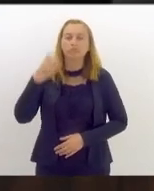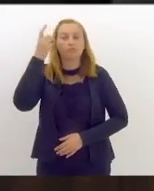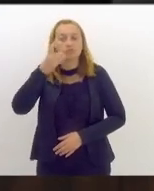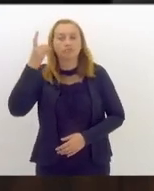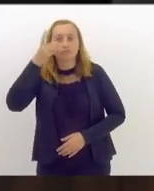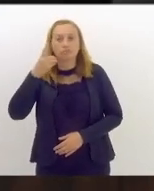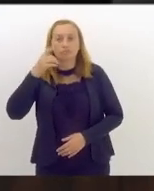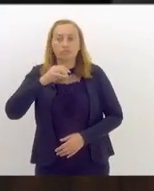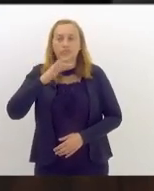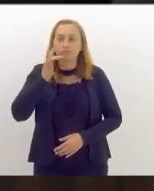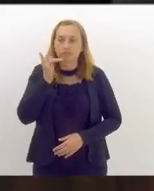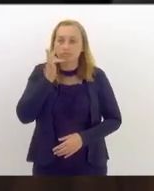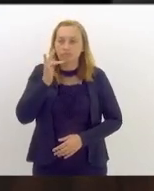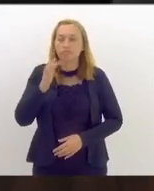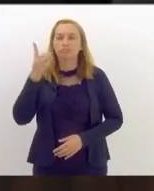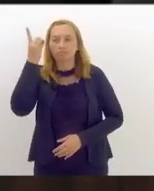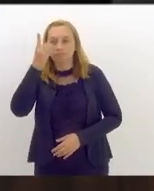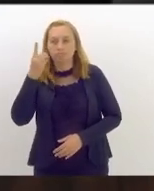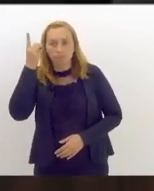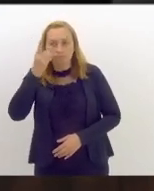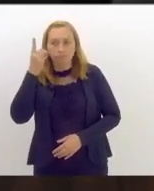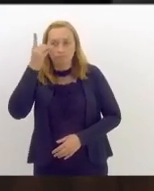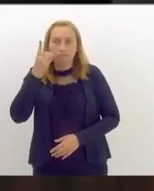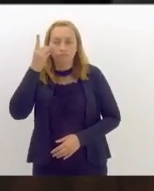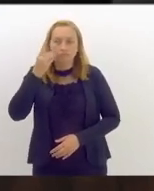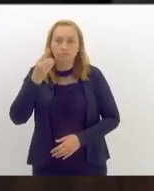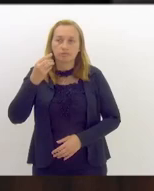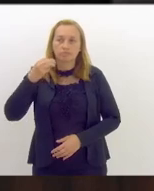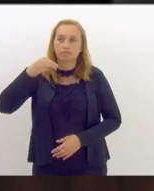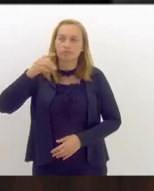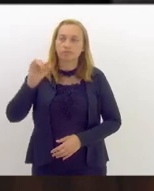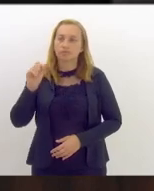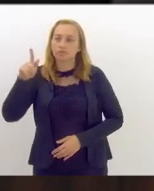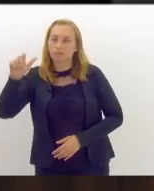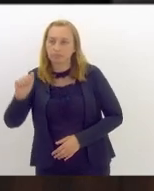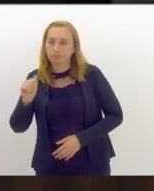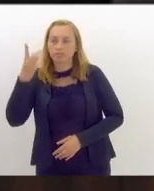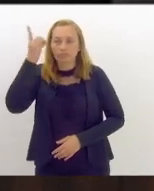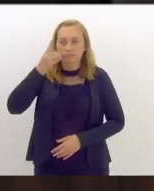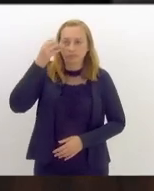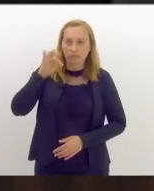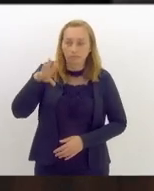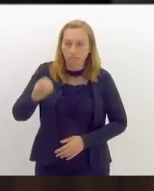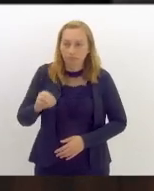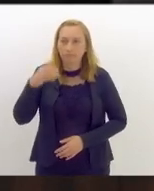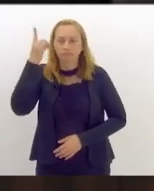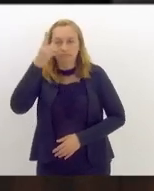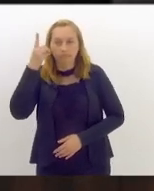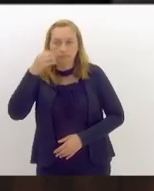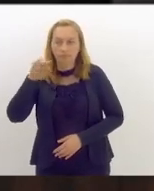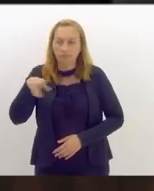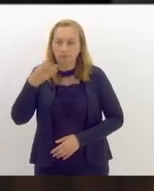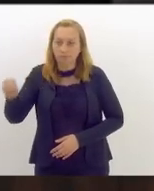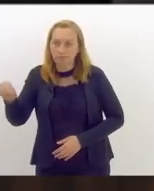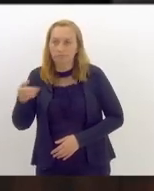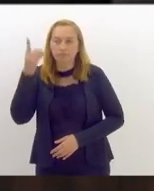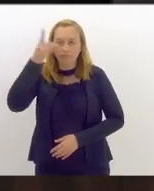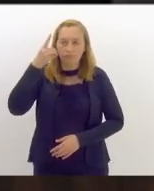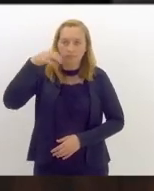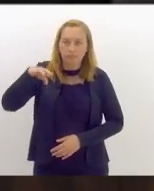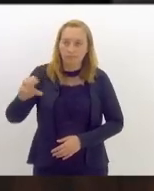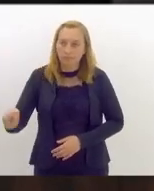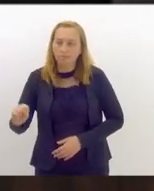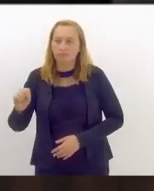deputado Jorge Felipe Neto deputado canela Deputado Márcio Gualberto Deputado Marcos Abraão tá do Marcos